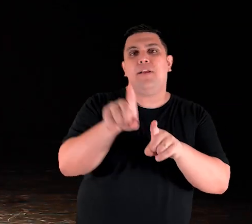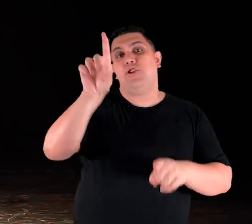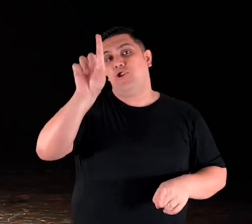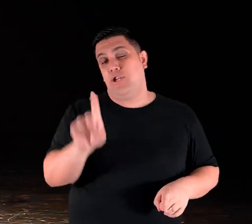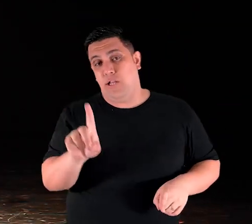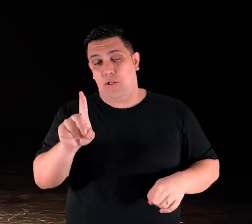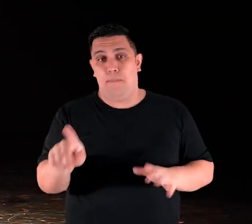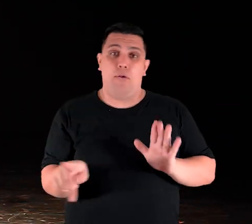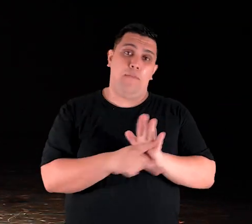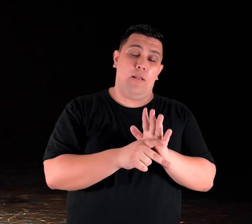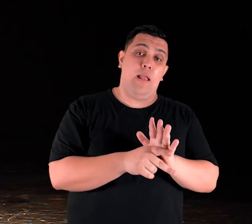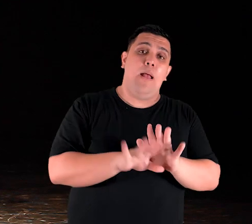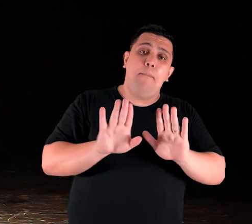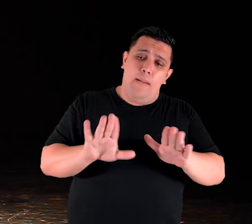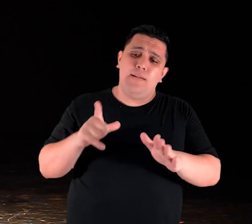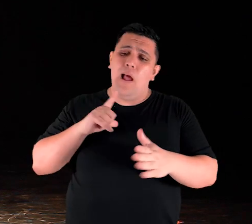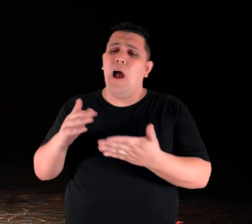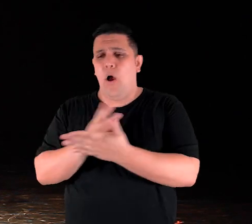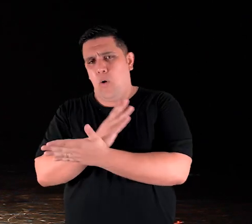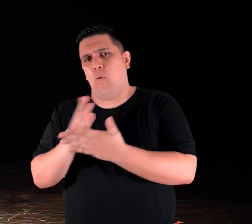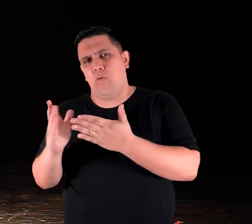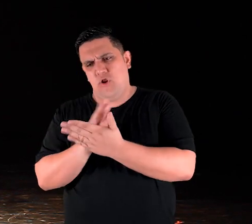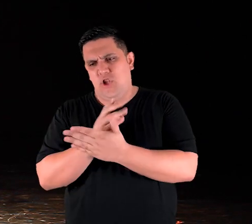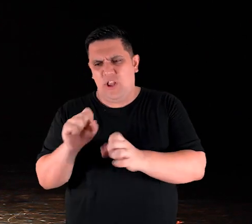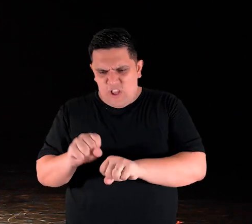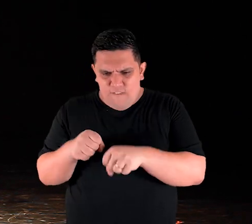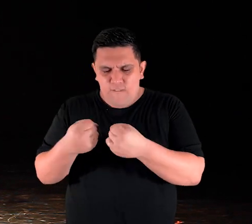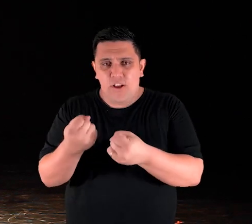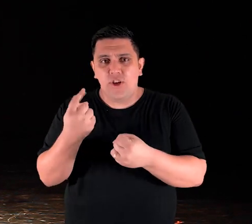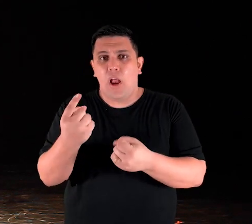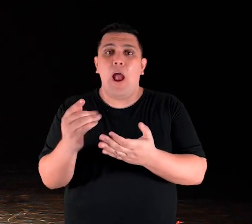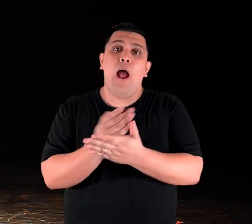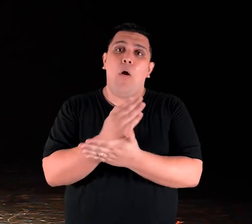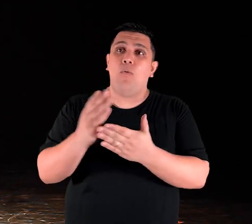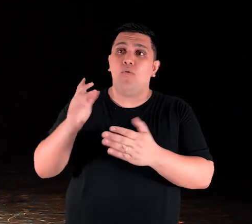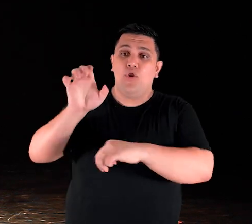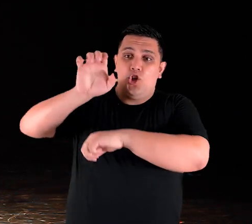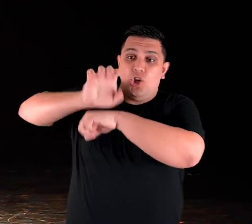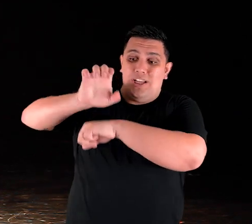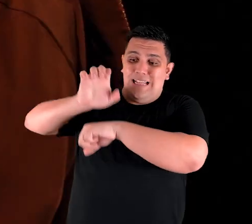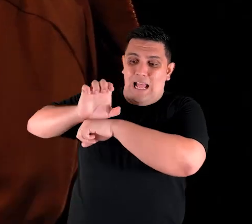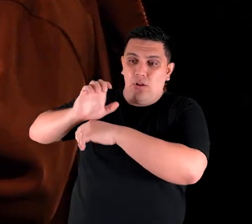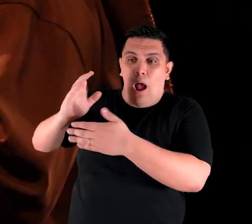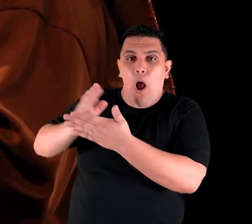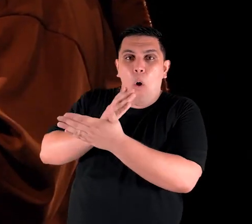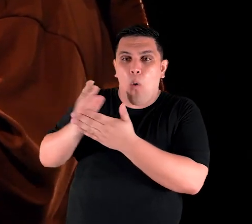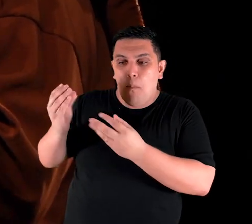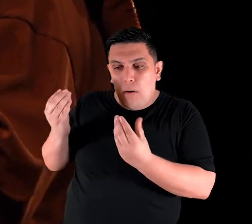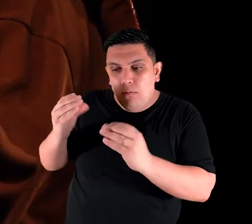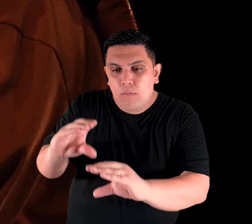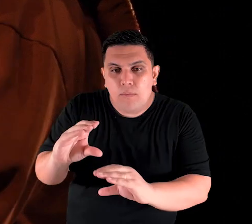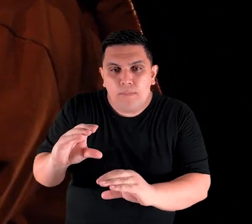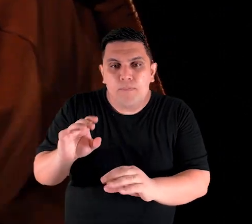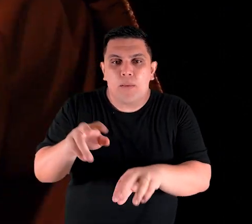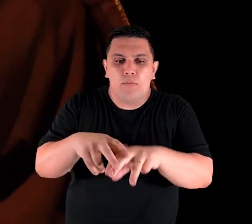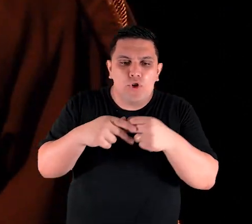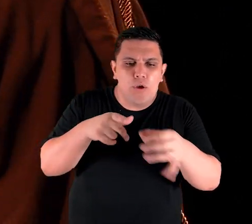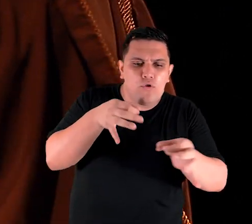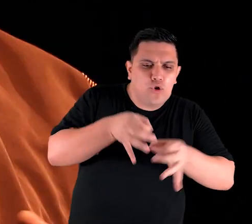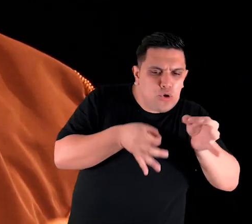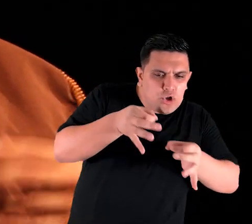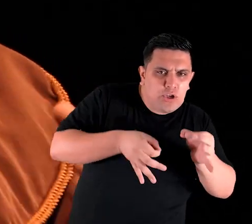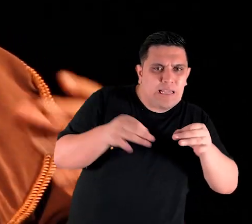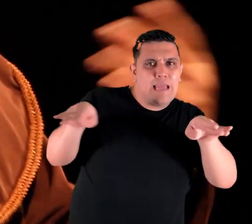havia alguns que defendiam alguma intervenção do Estado. para trazer justiça,